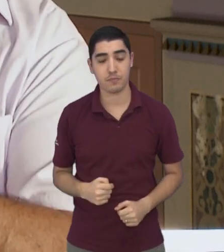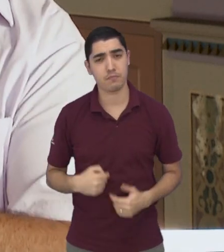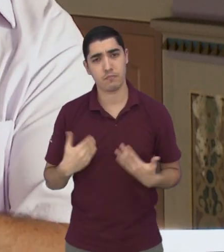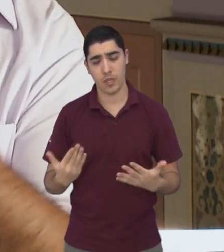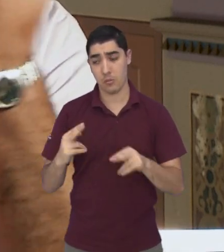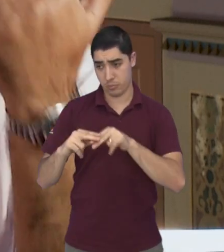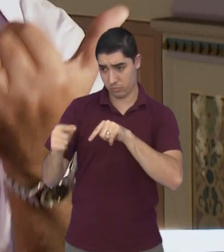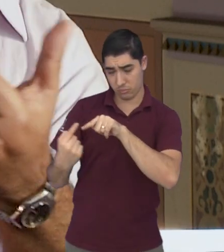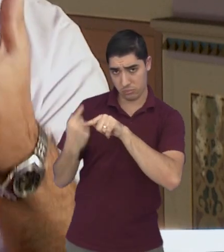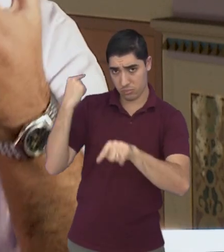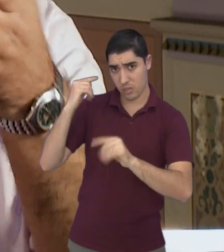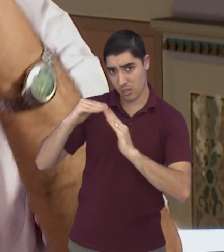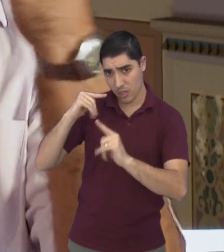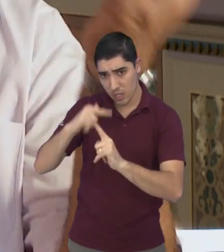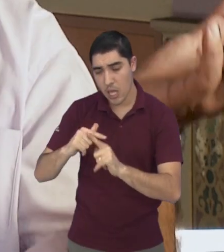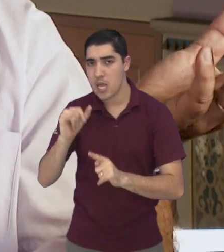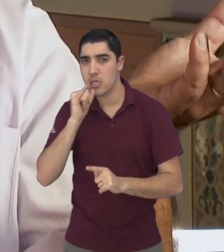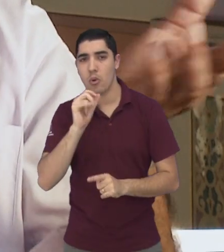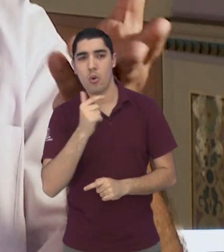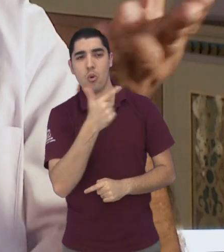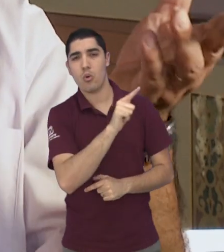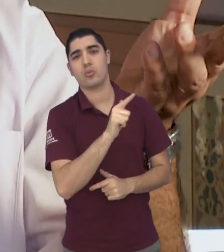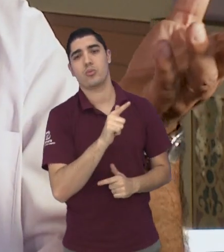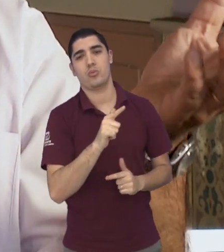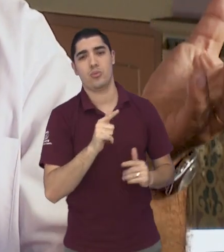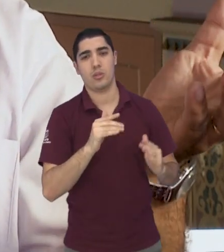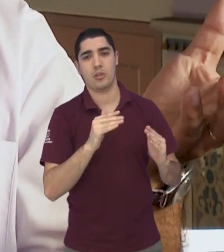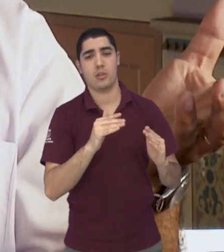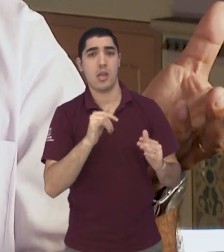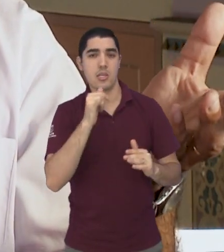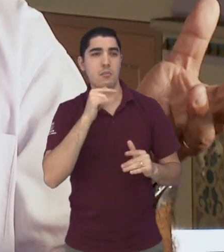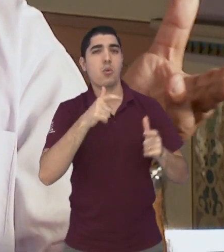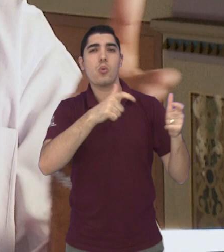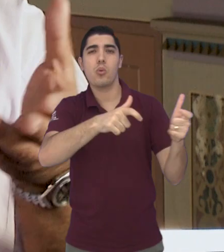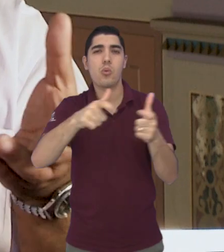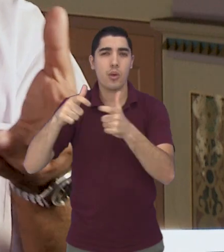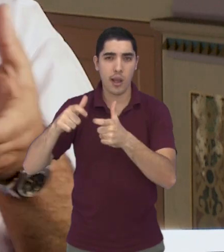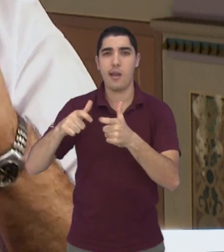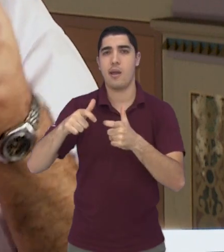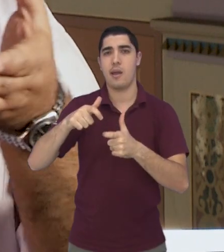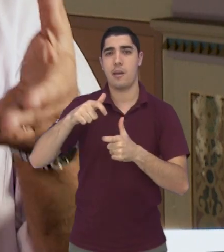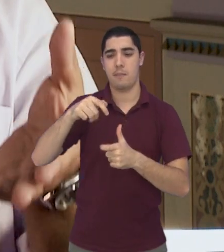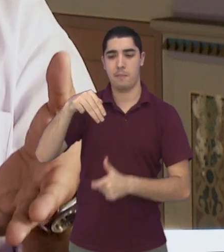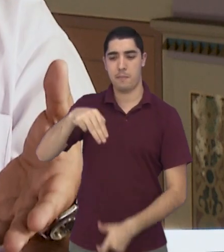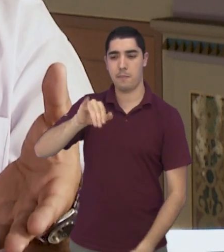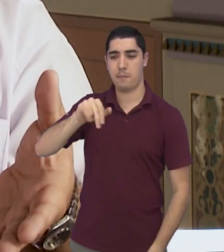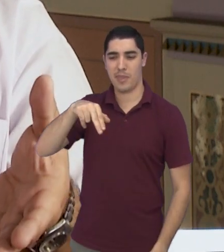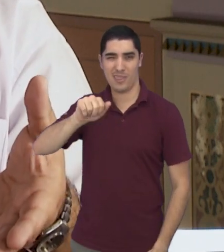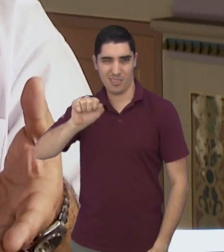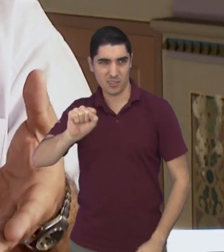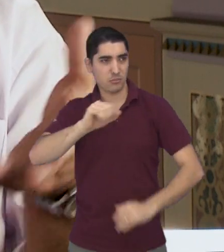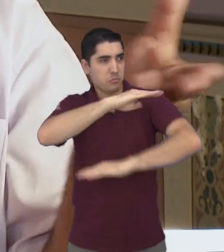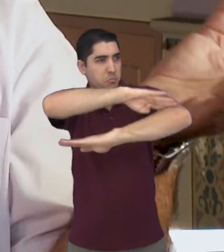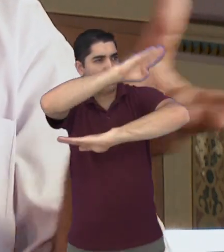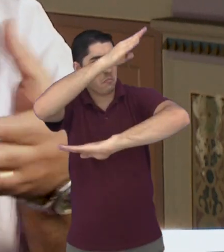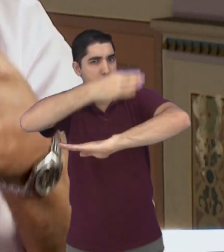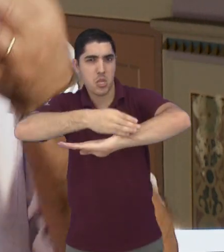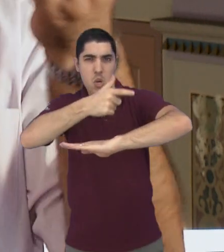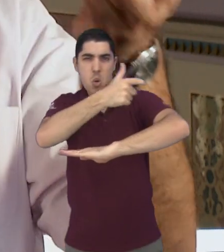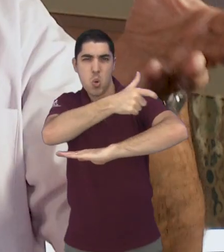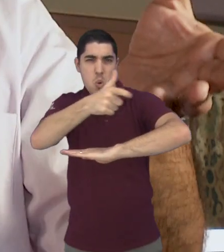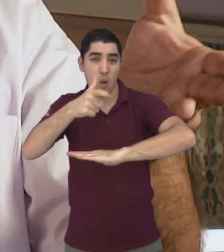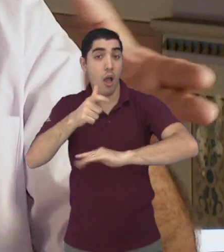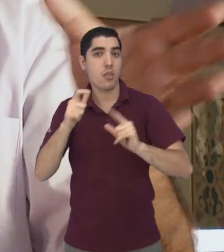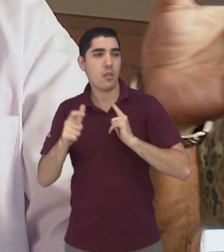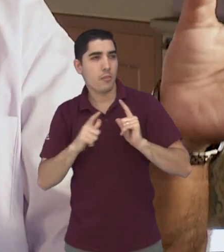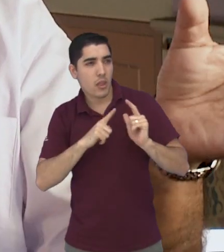essas igrejas ou capelas lá da região das Minas, era uma questão de ostentação. Principalmente